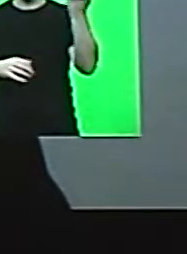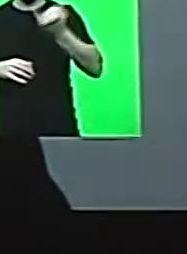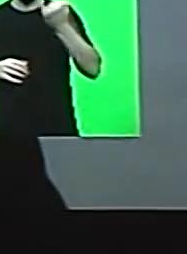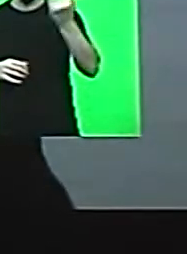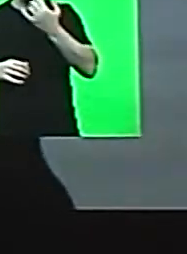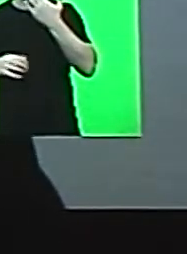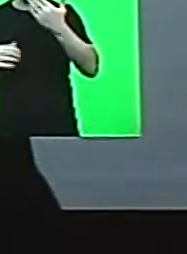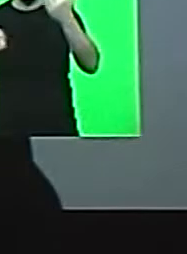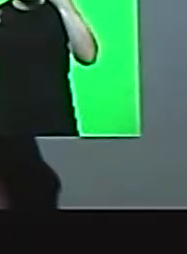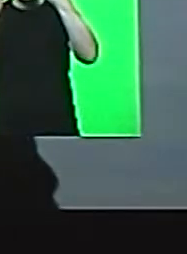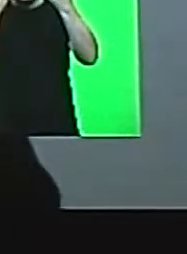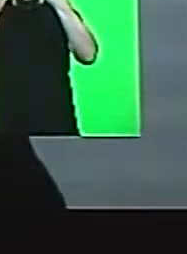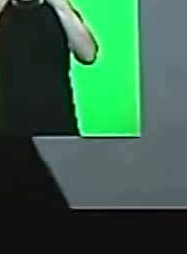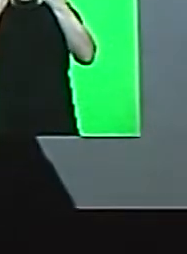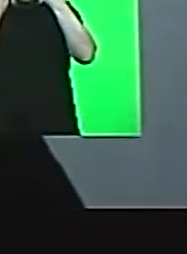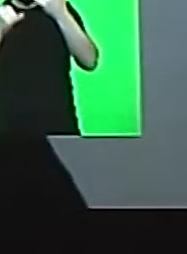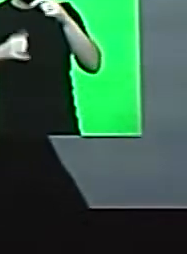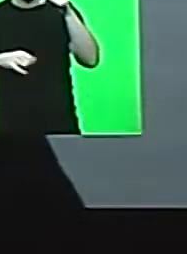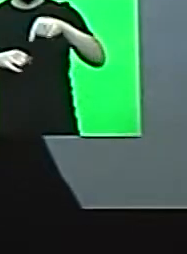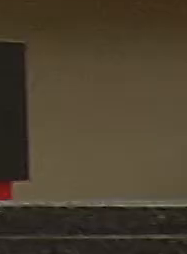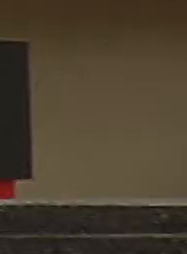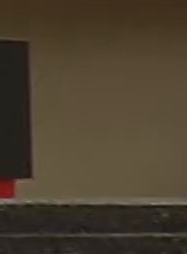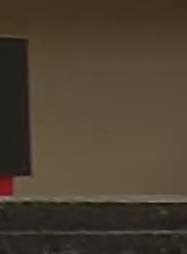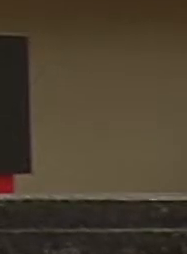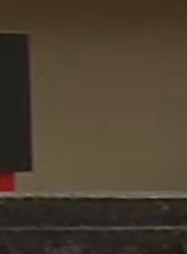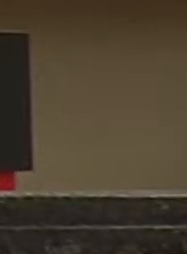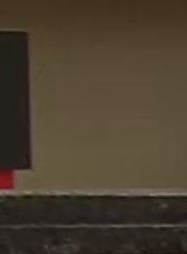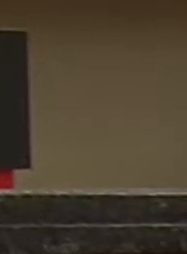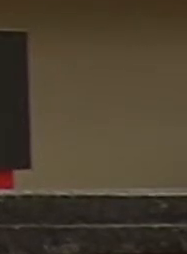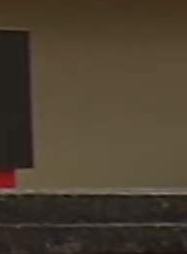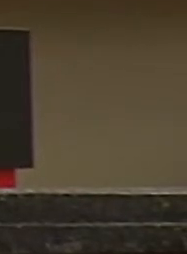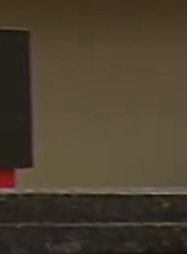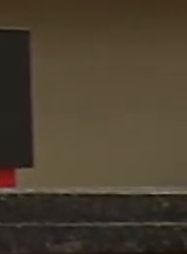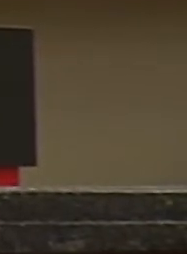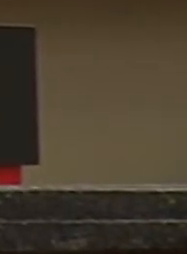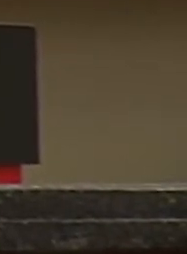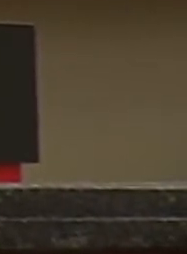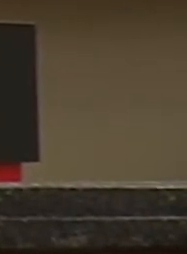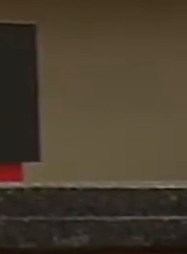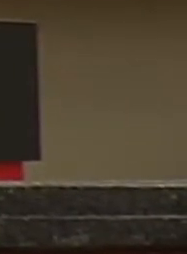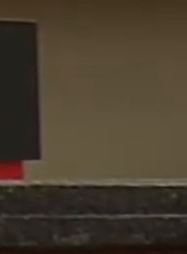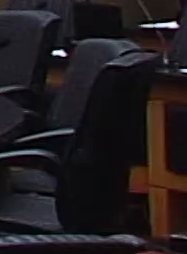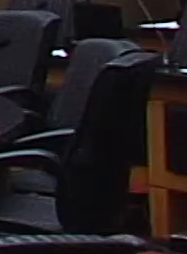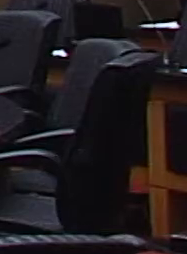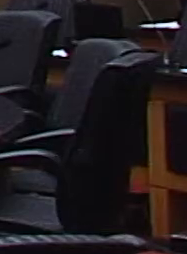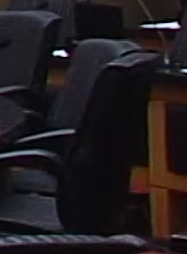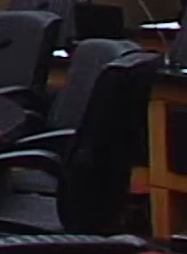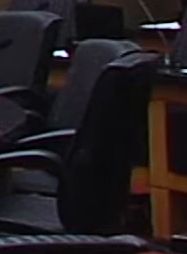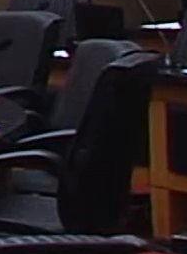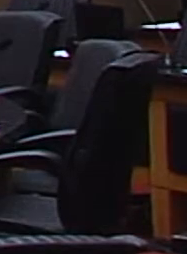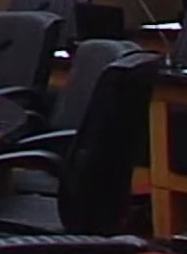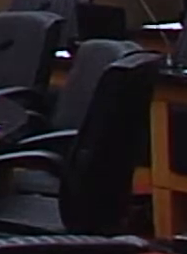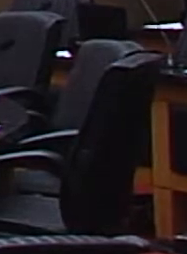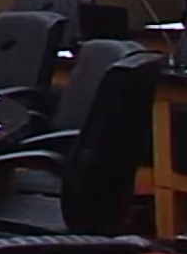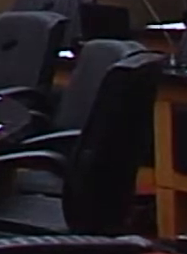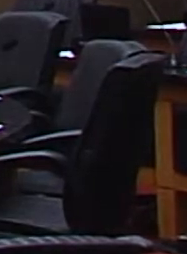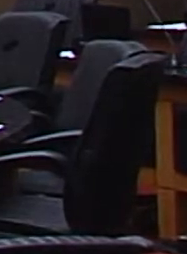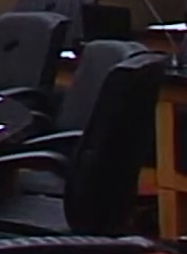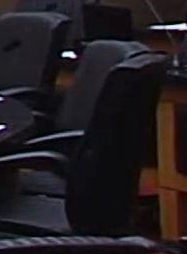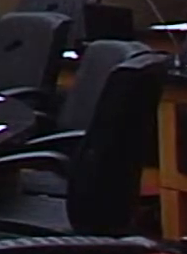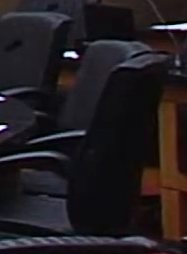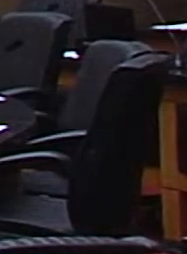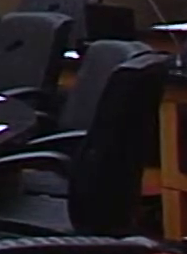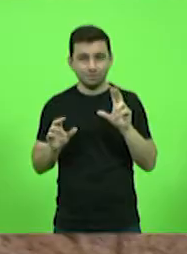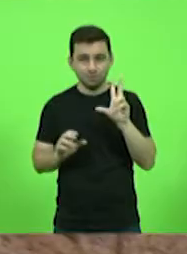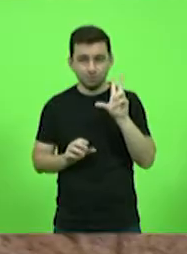federal. No pedido feito em 2017, é solicitado ao Supremo Tribunal Federal que reconsidere e coloque a teoria de